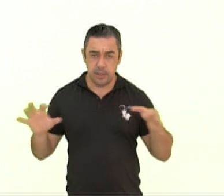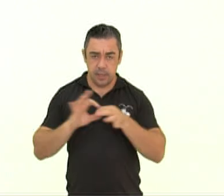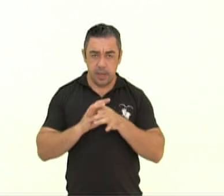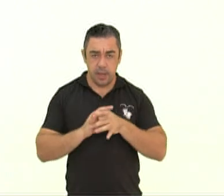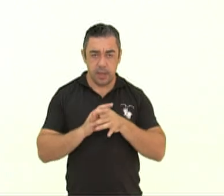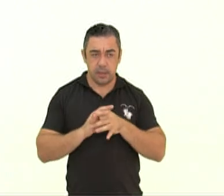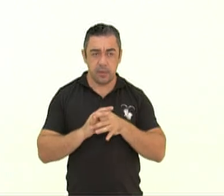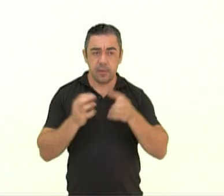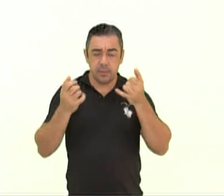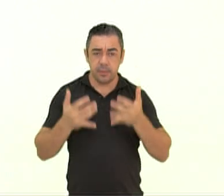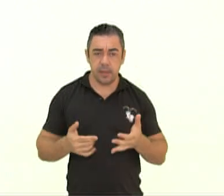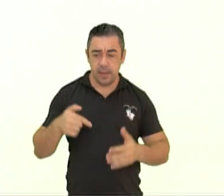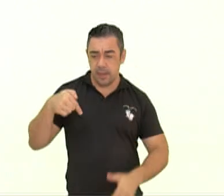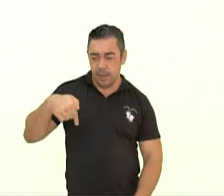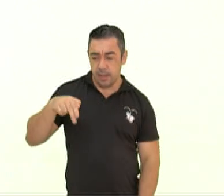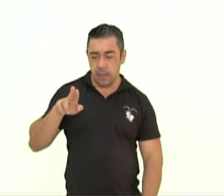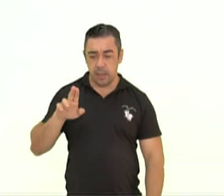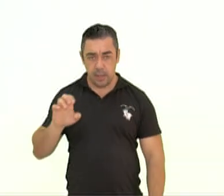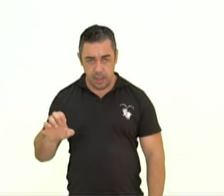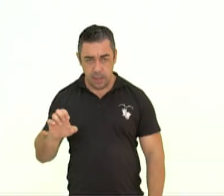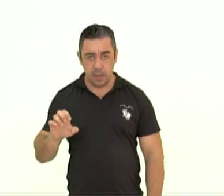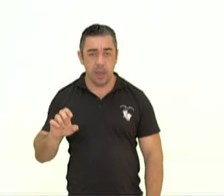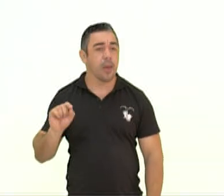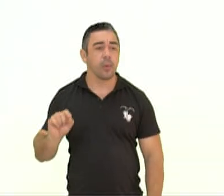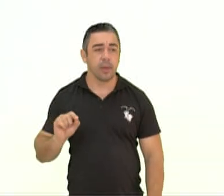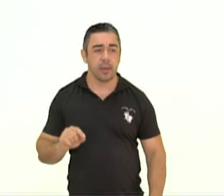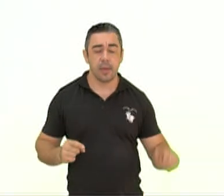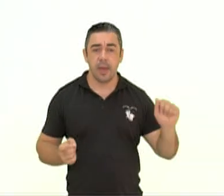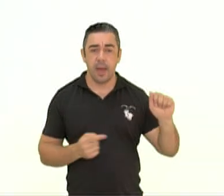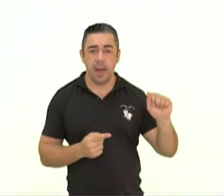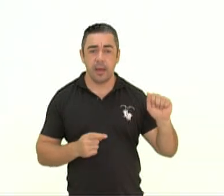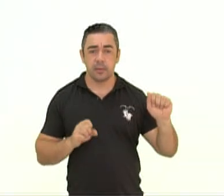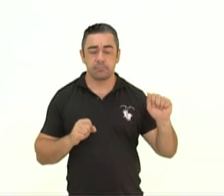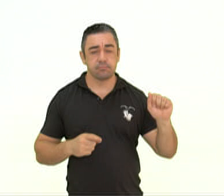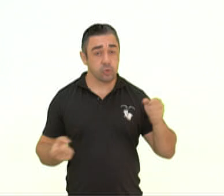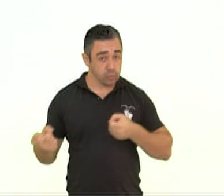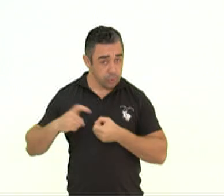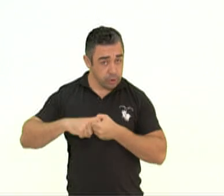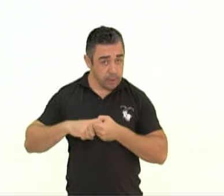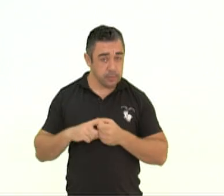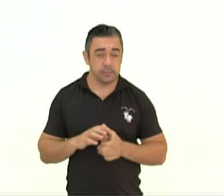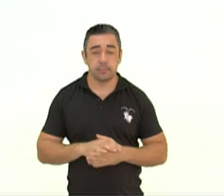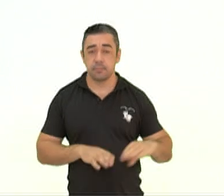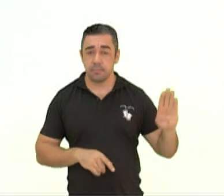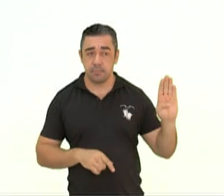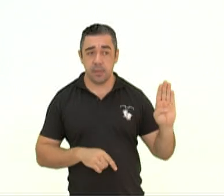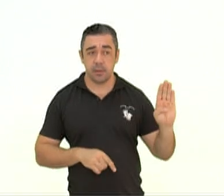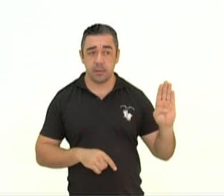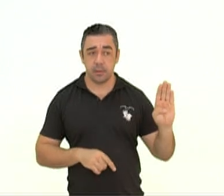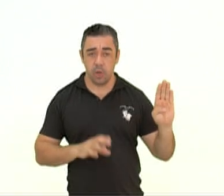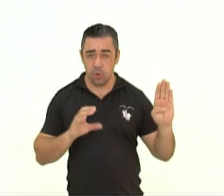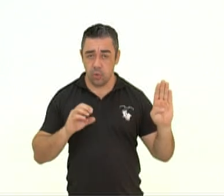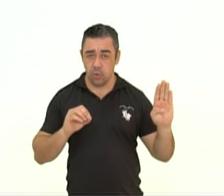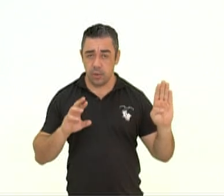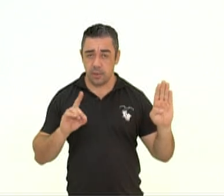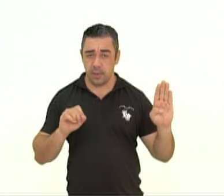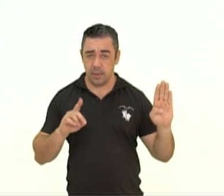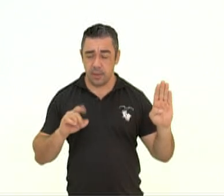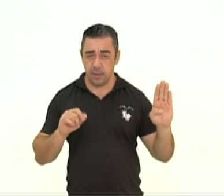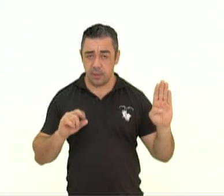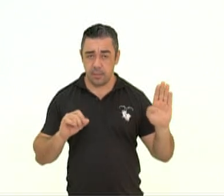conjunção explicativa, que é de A. Subordinação, B.